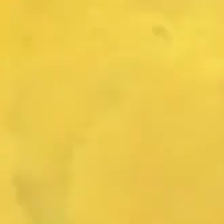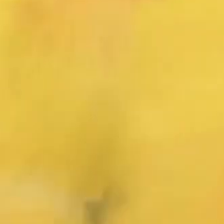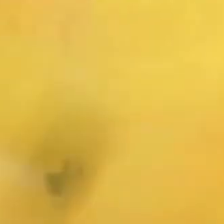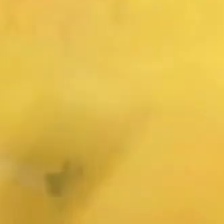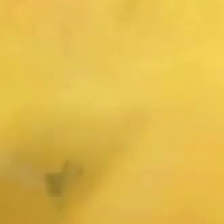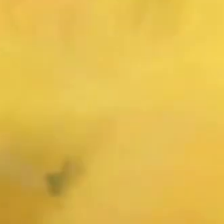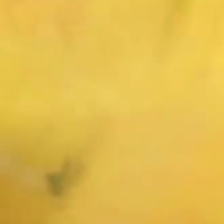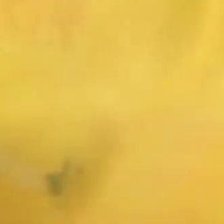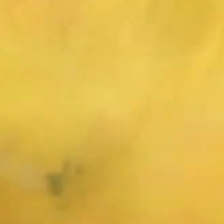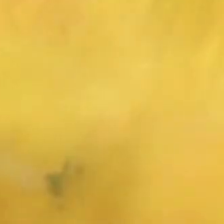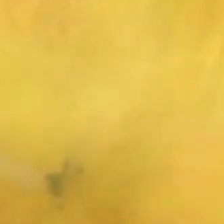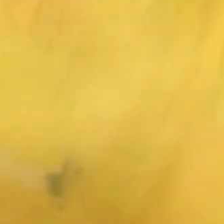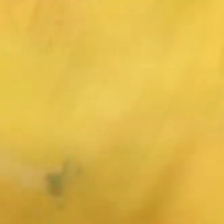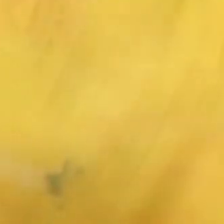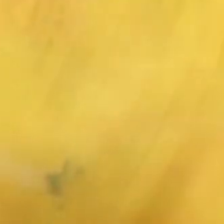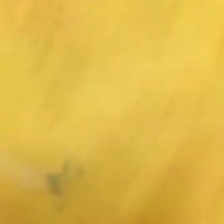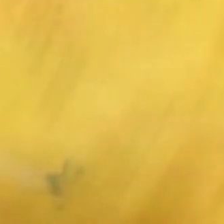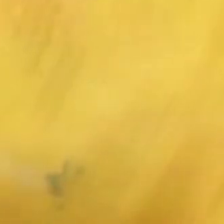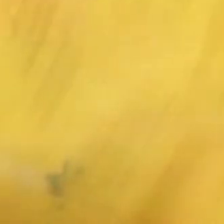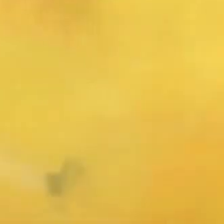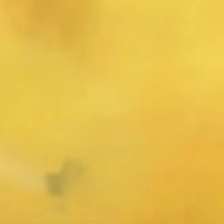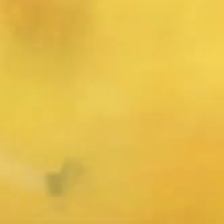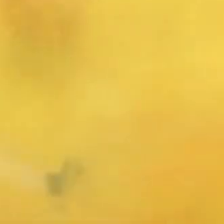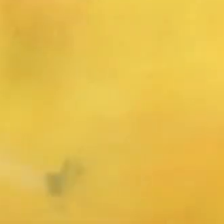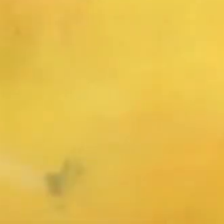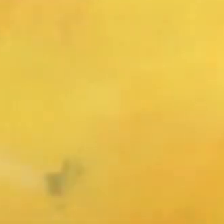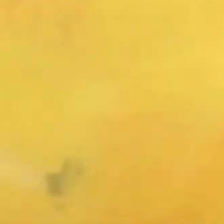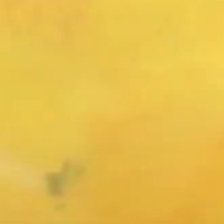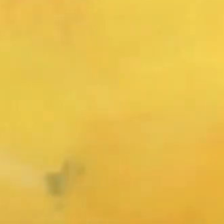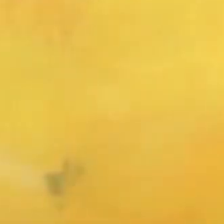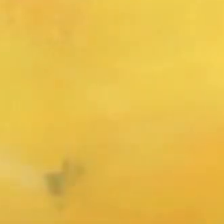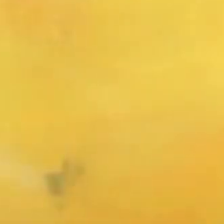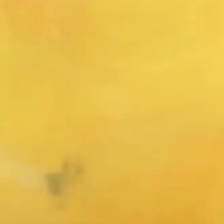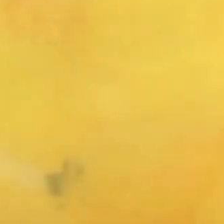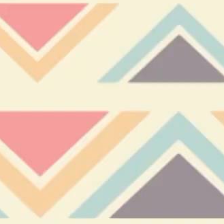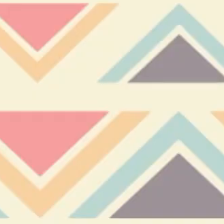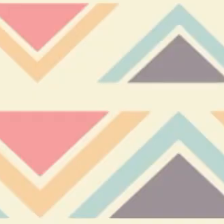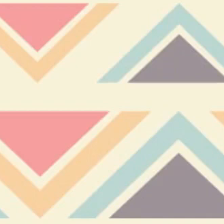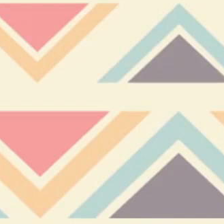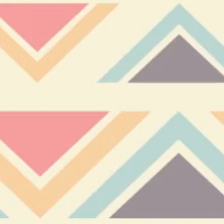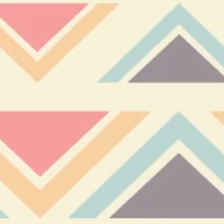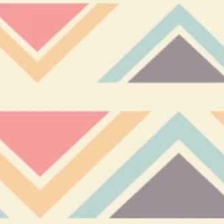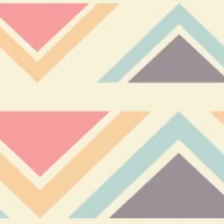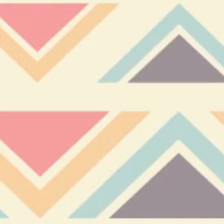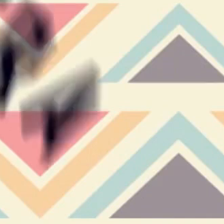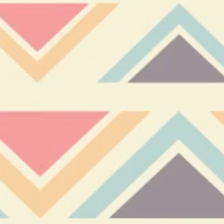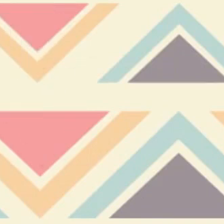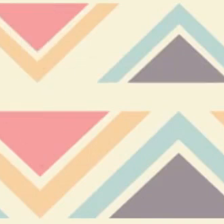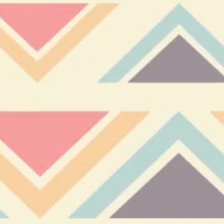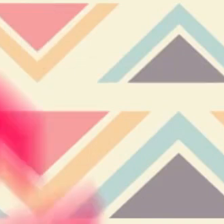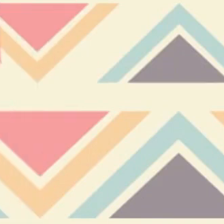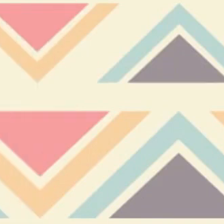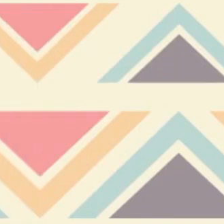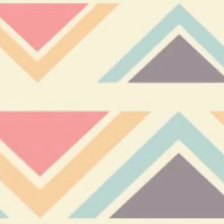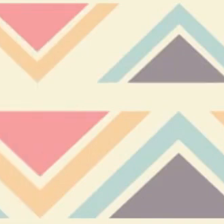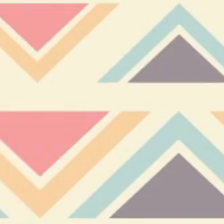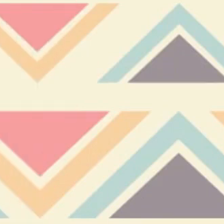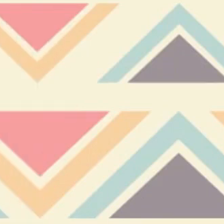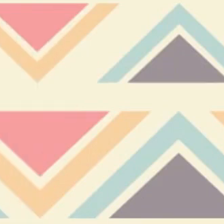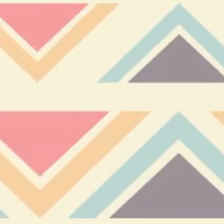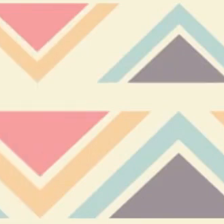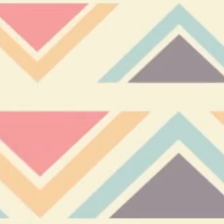Peço respeito à sua fé e devoção. A cada casa que se encontra